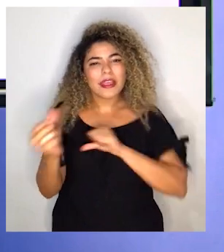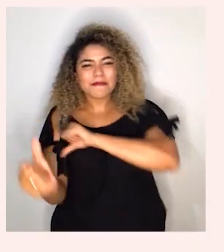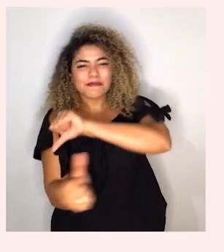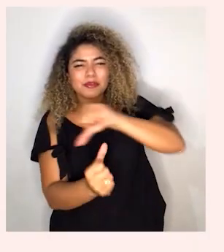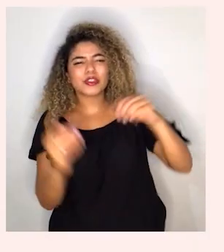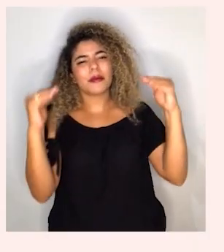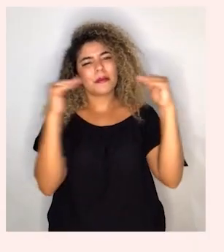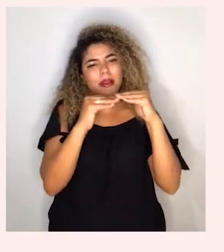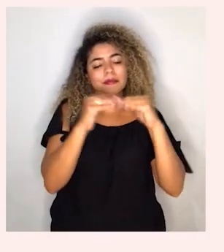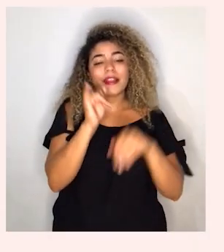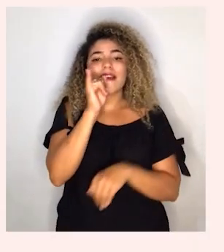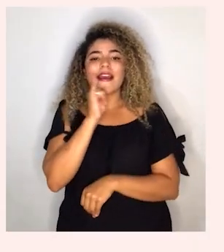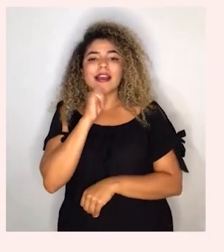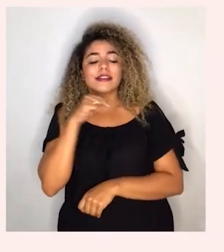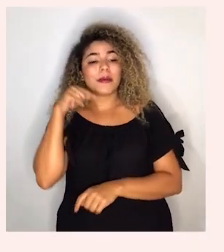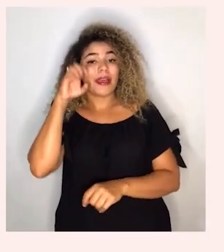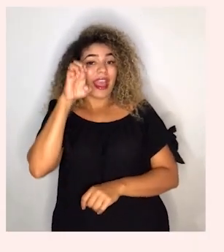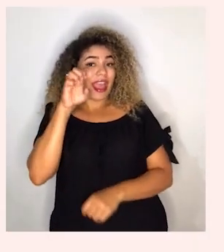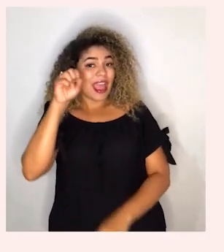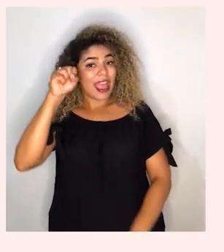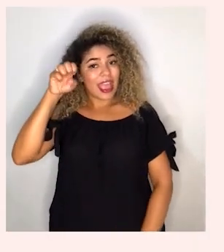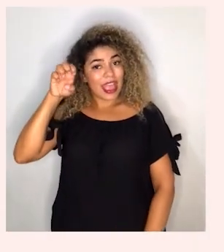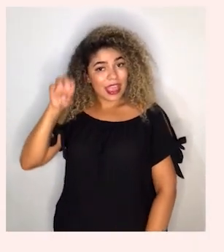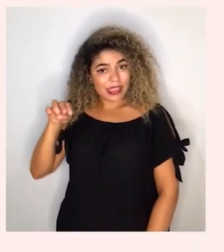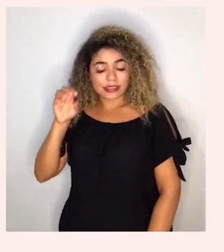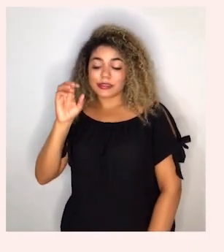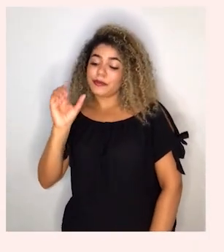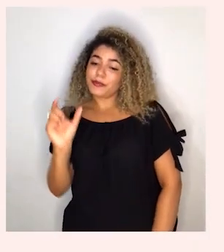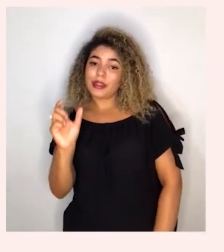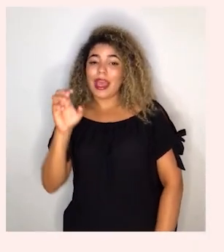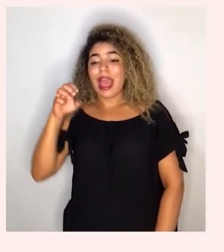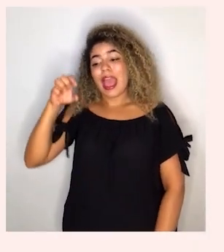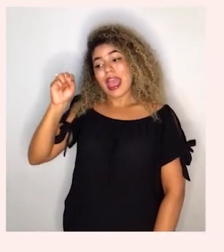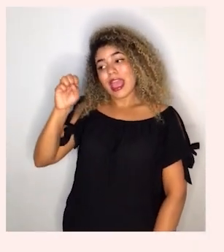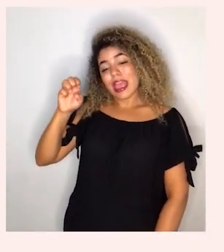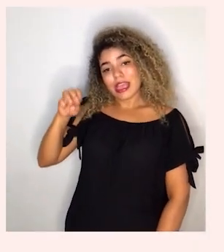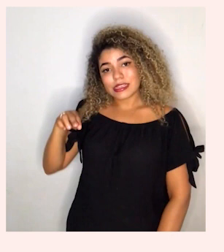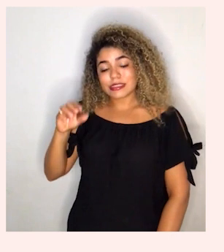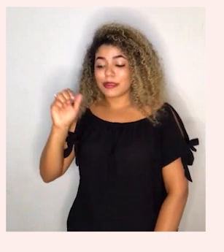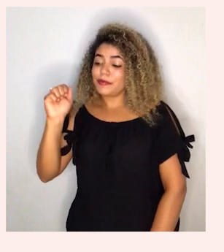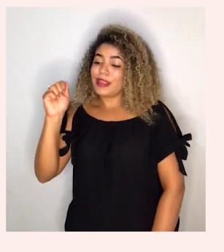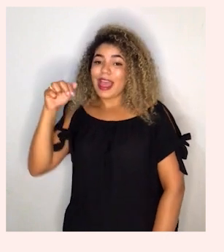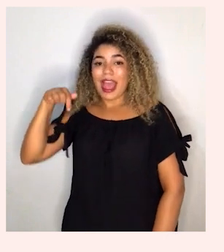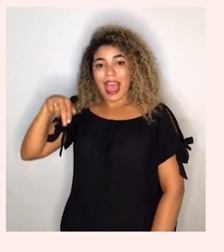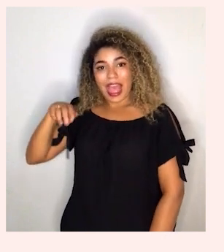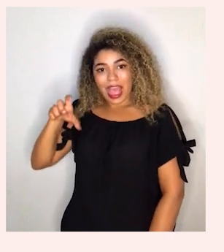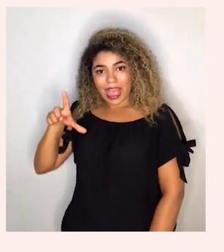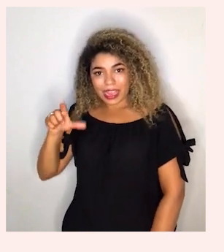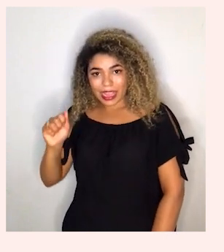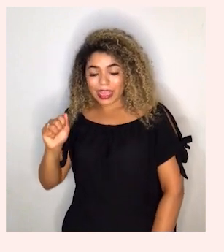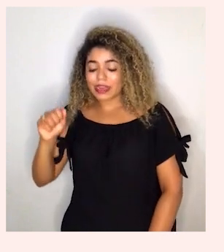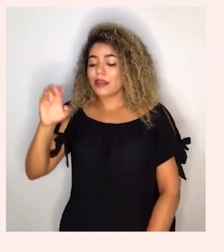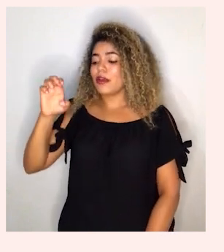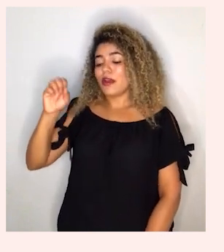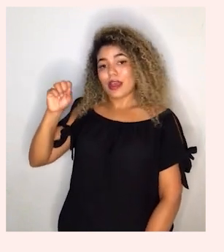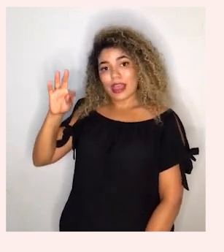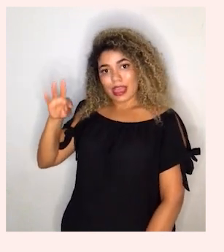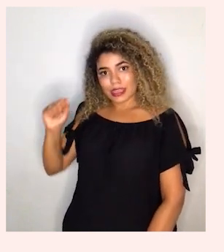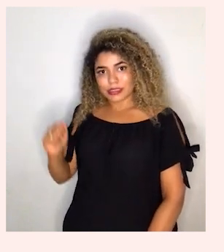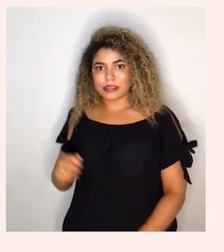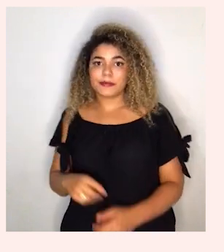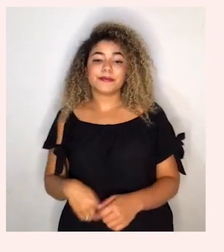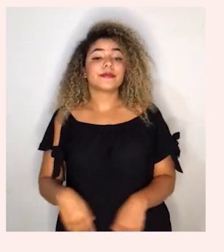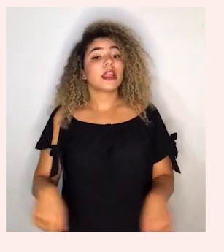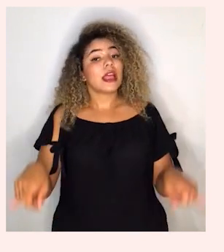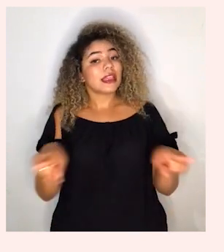Por exemplo, o pronome esse, este, aquele, aquela, essa ou esta. Já